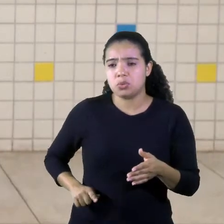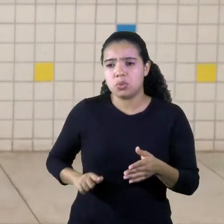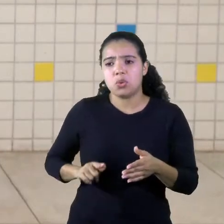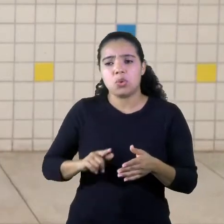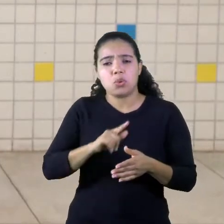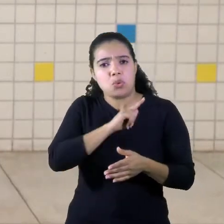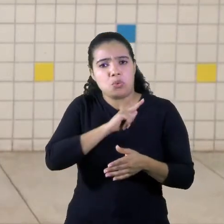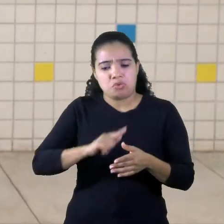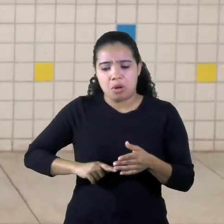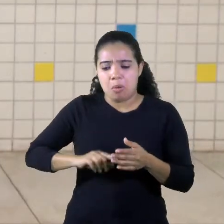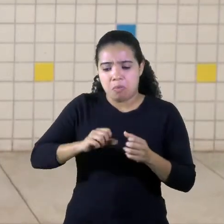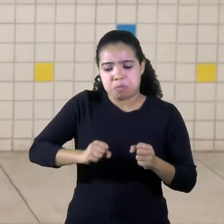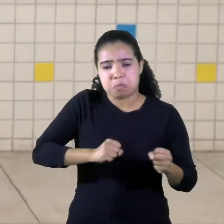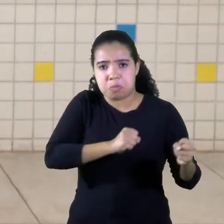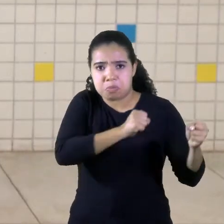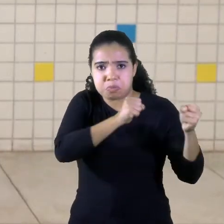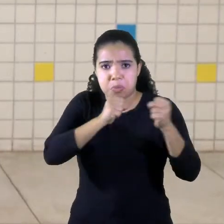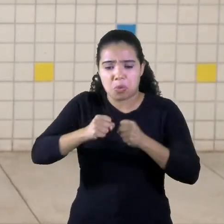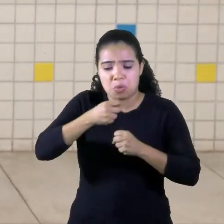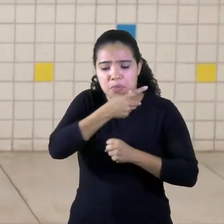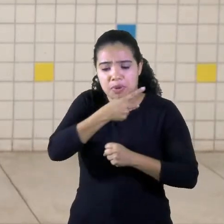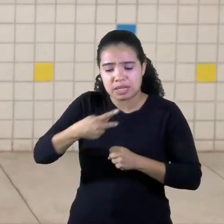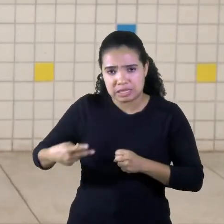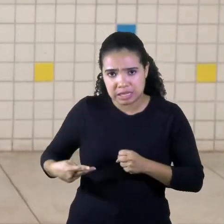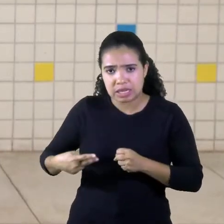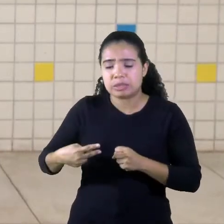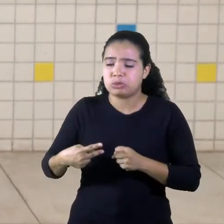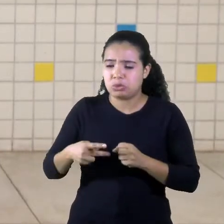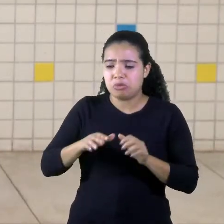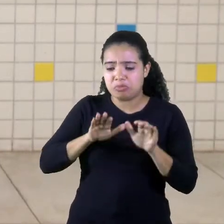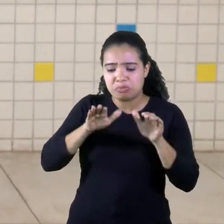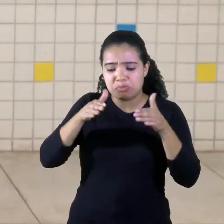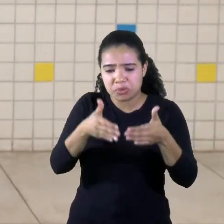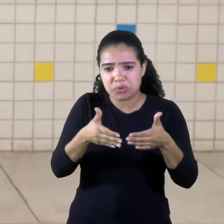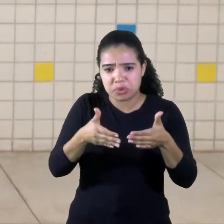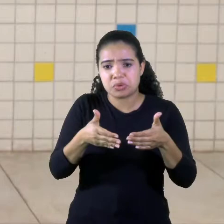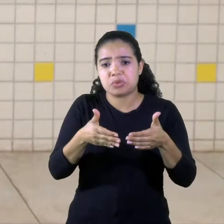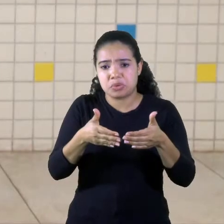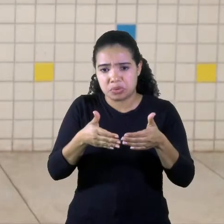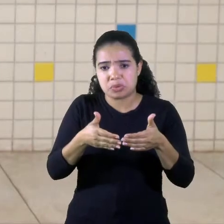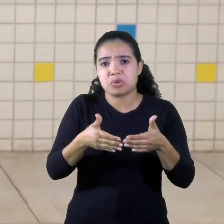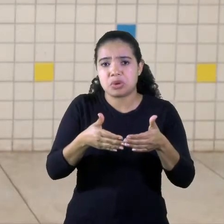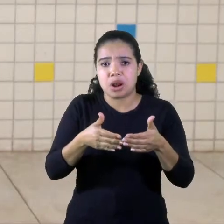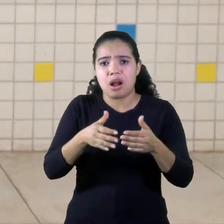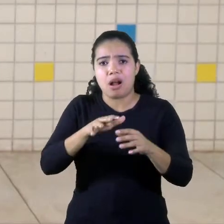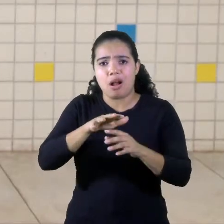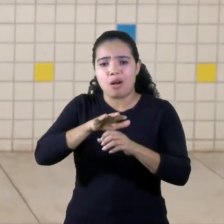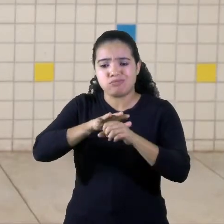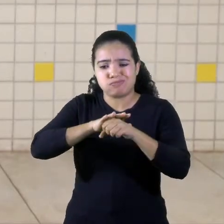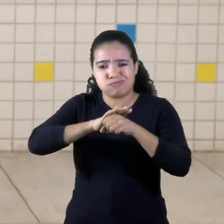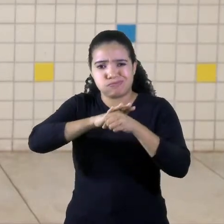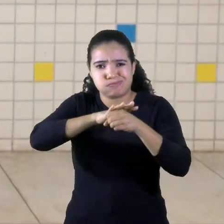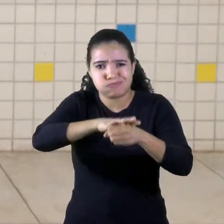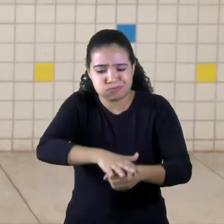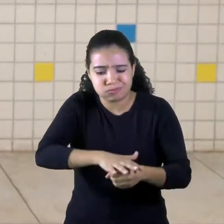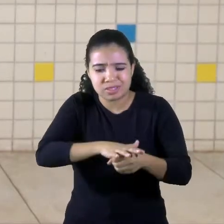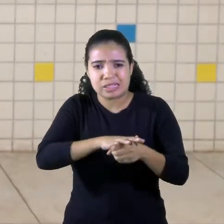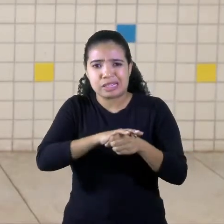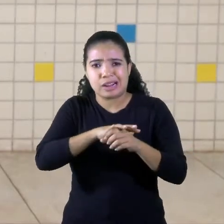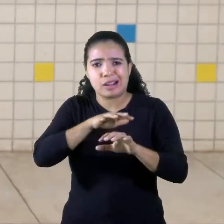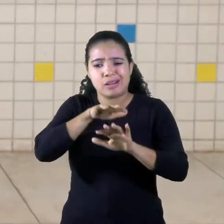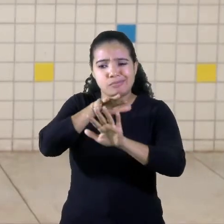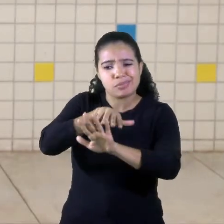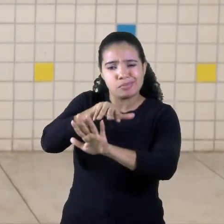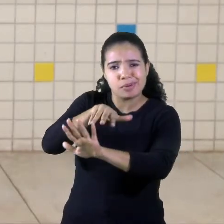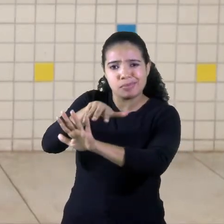concentrando poderes no presidente, um governo que realizava censura, que perseguia